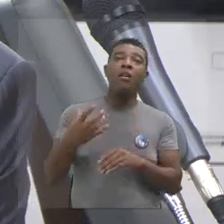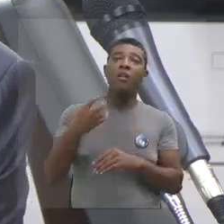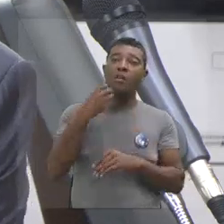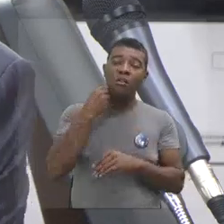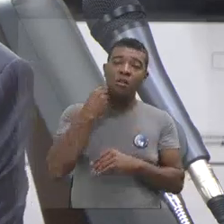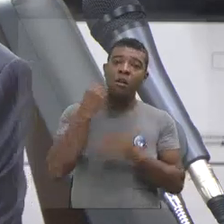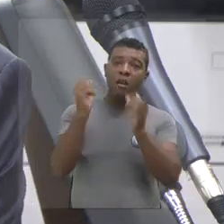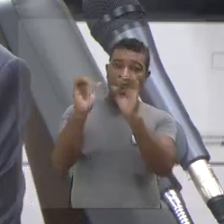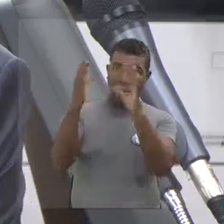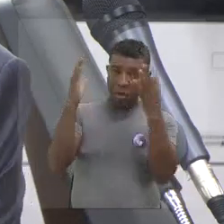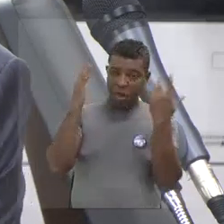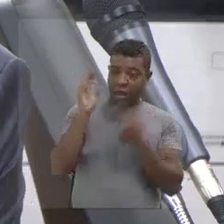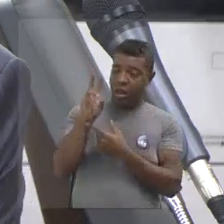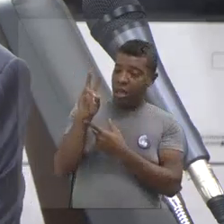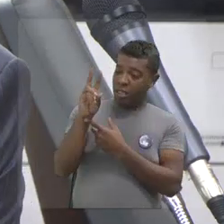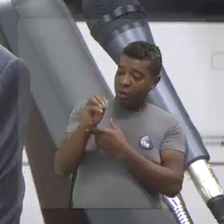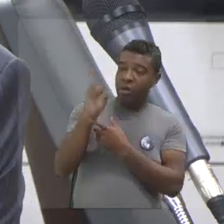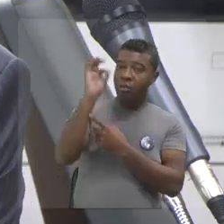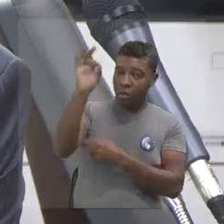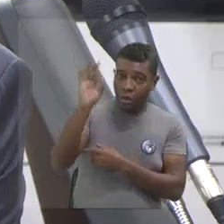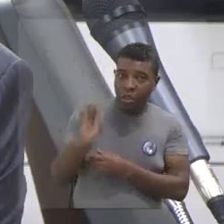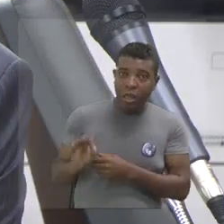seria já